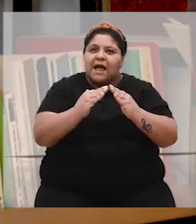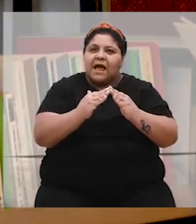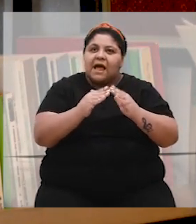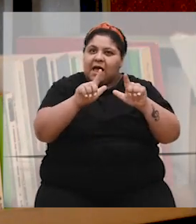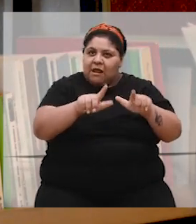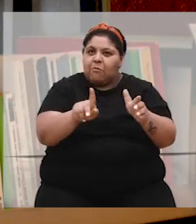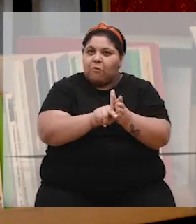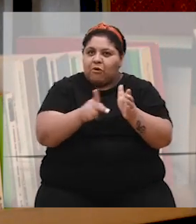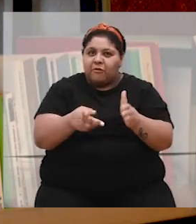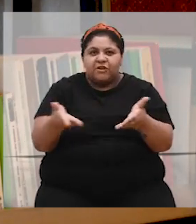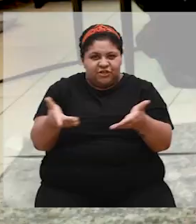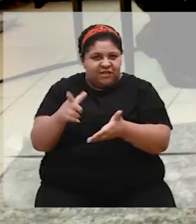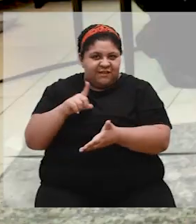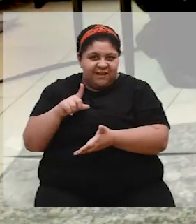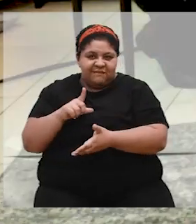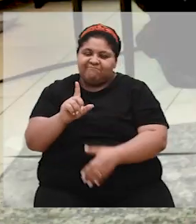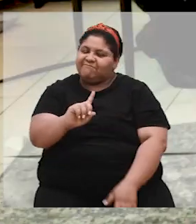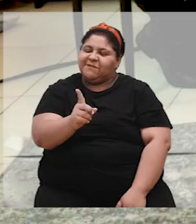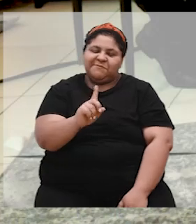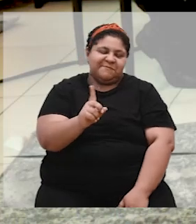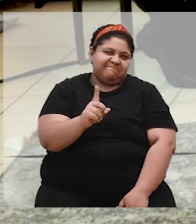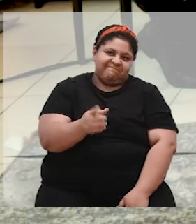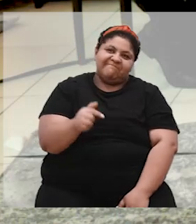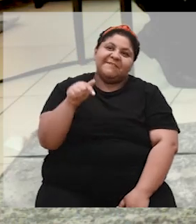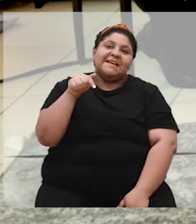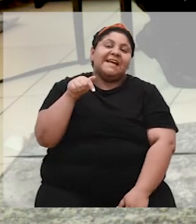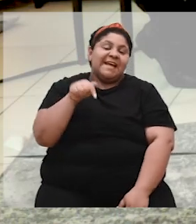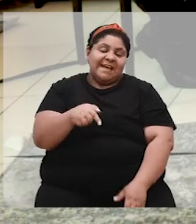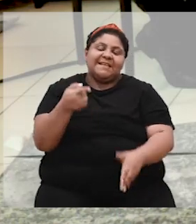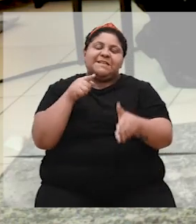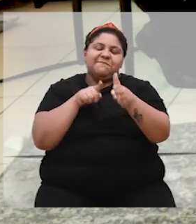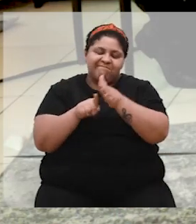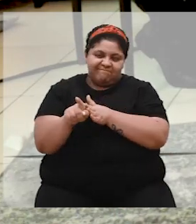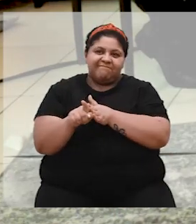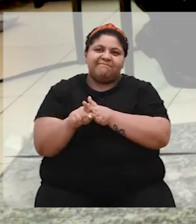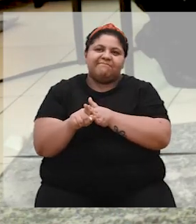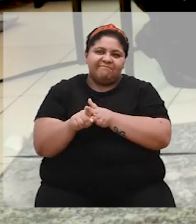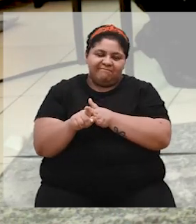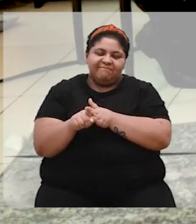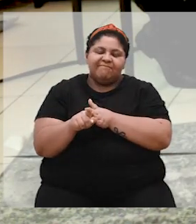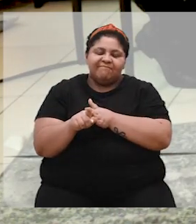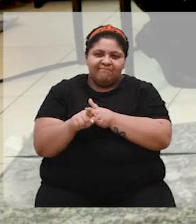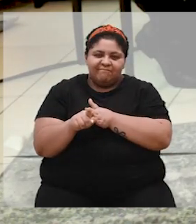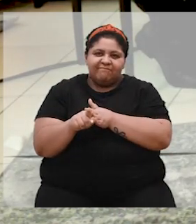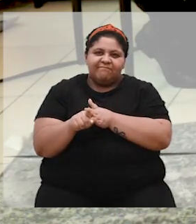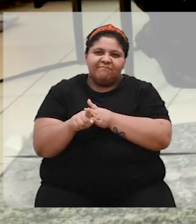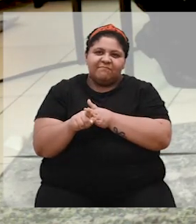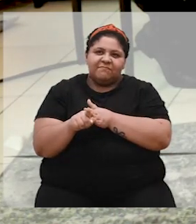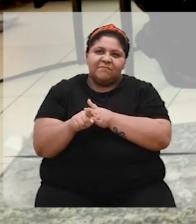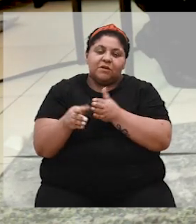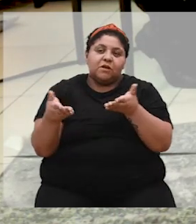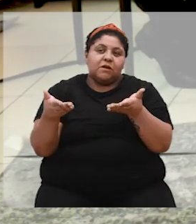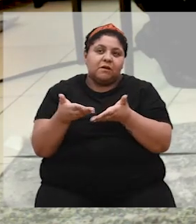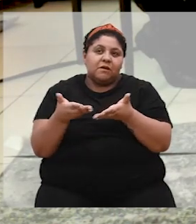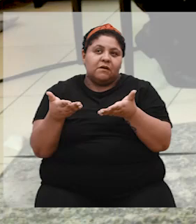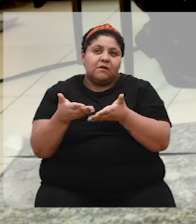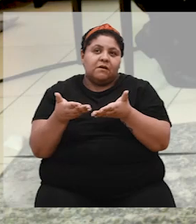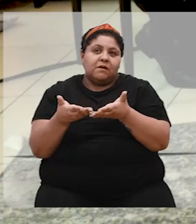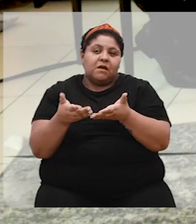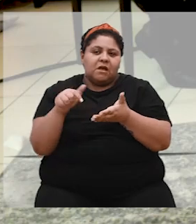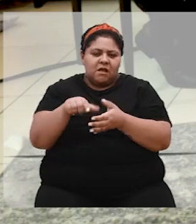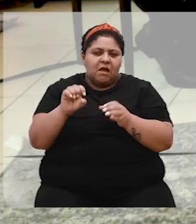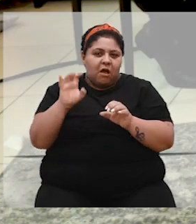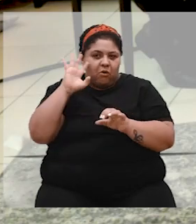Vondei, já temos um lar? Não temos. Essa é a pergunta, né? A gente está aqui, está rolando